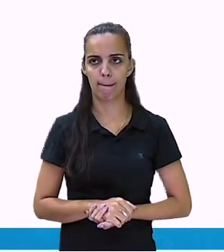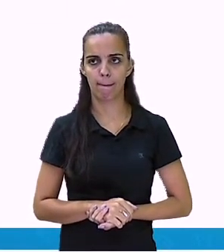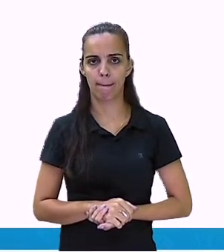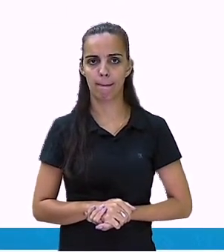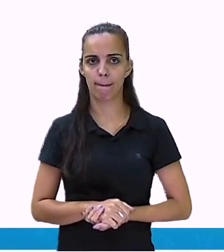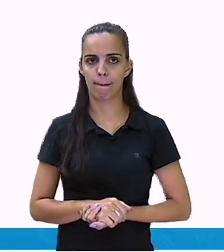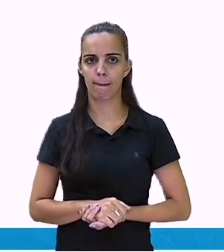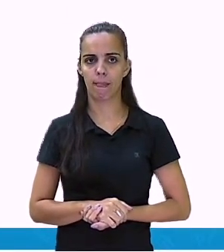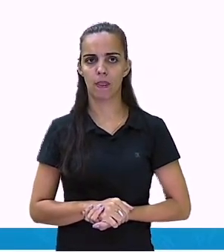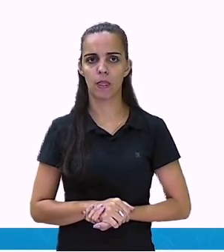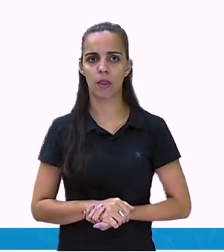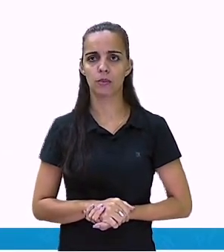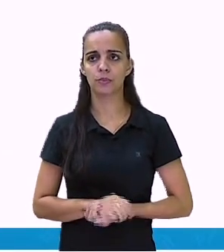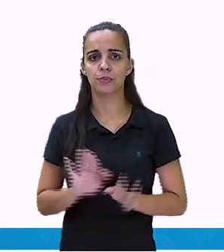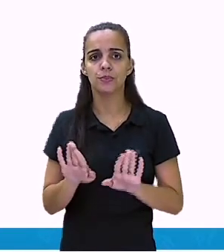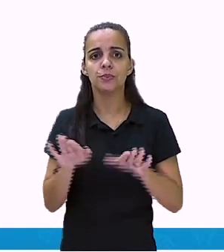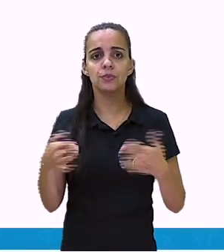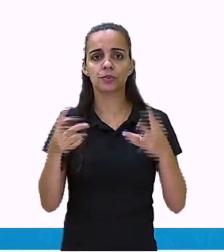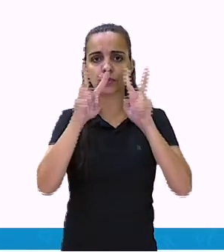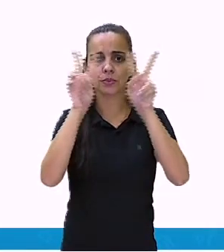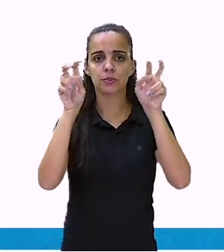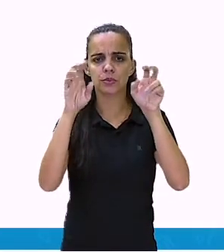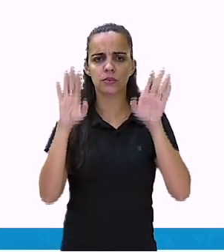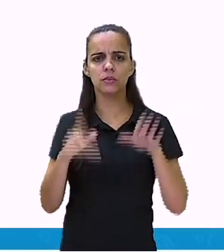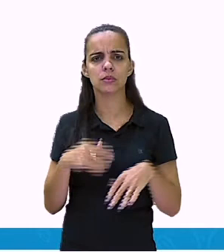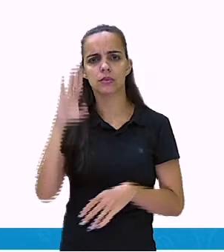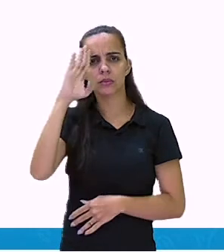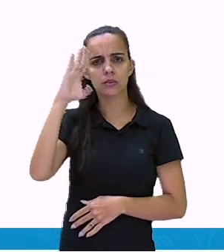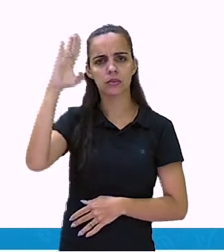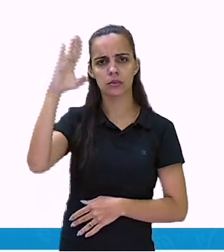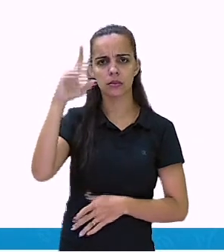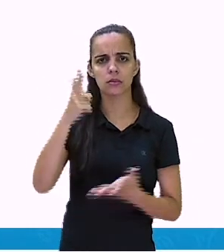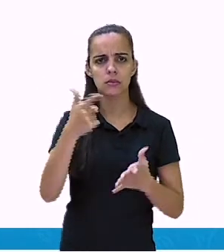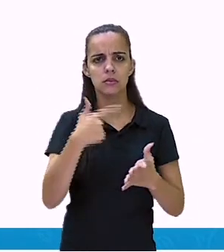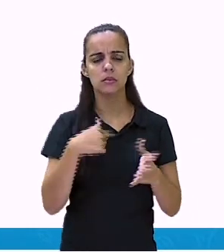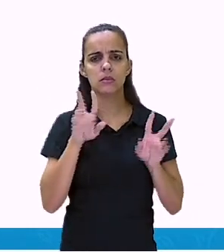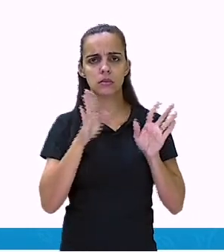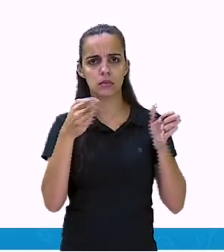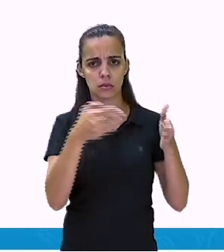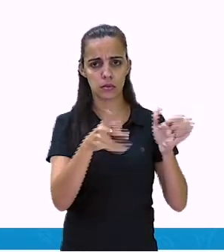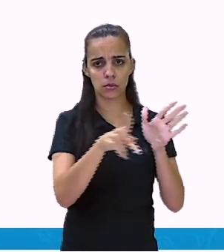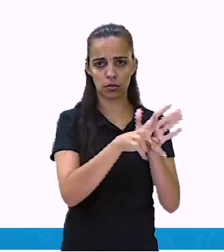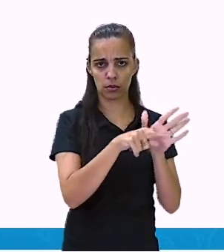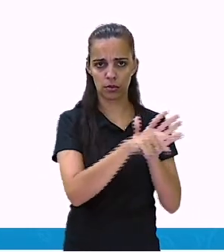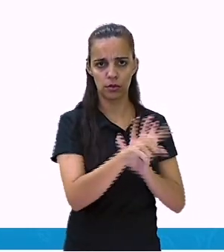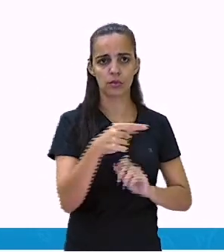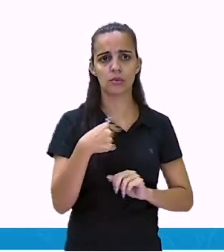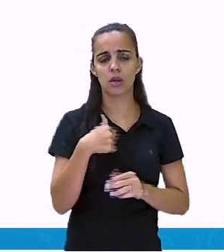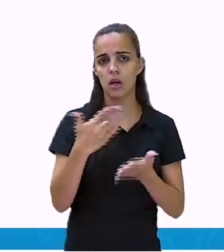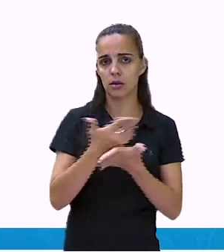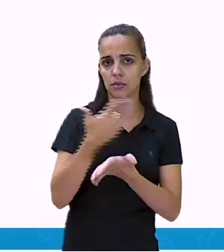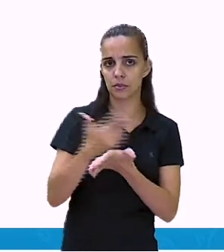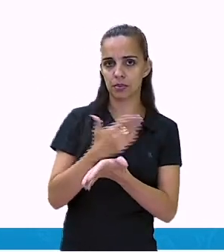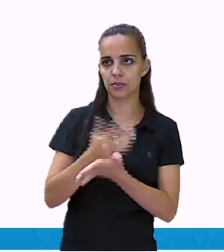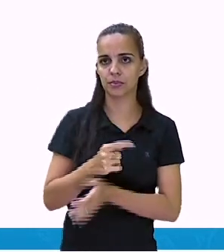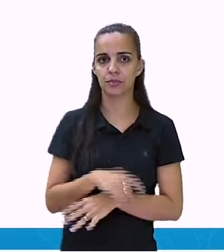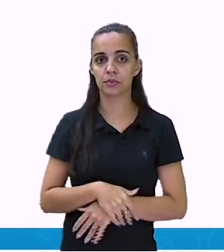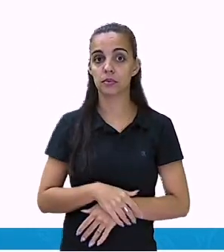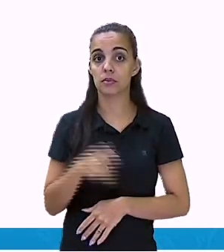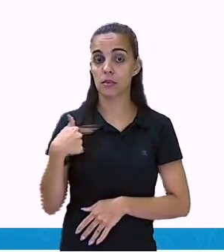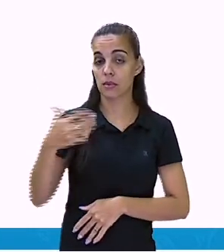aí. Qual é o tema principal que será abordado nessa revista? A